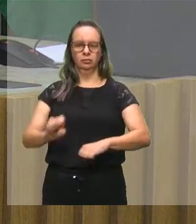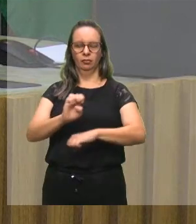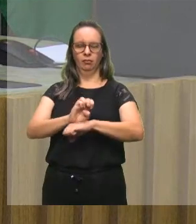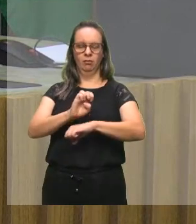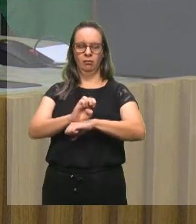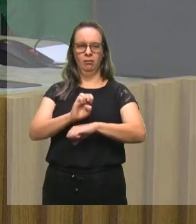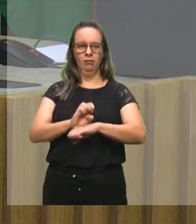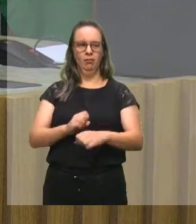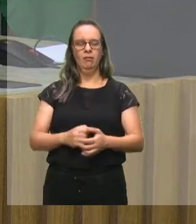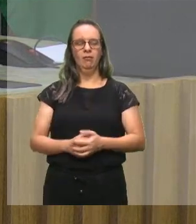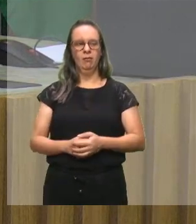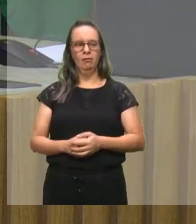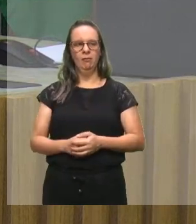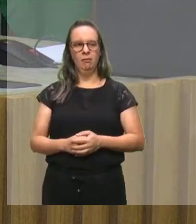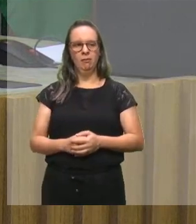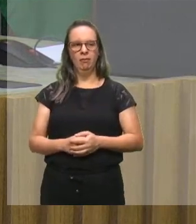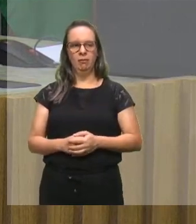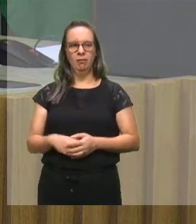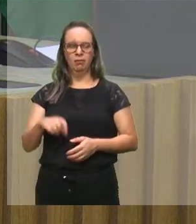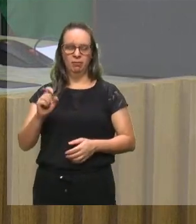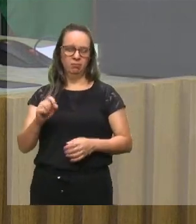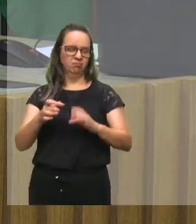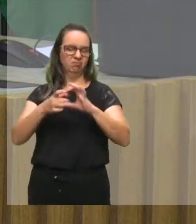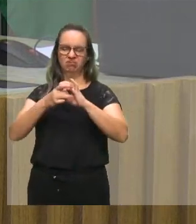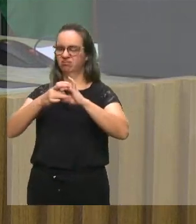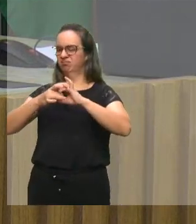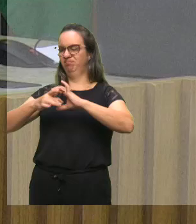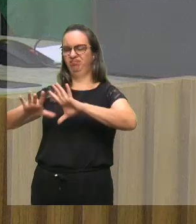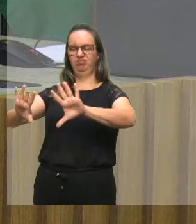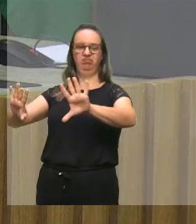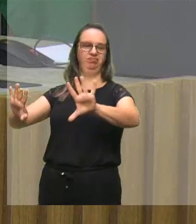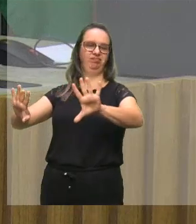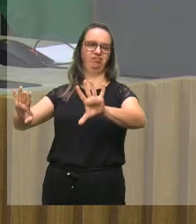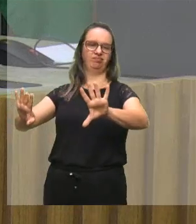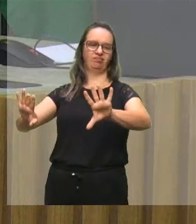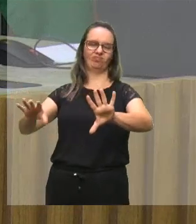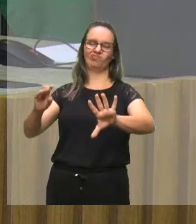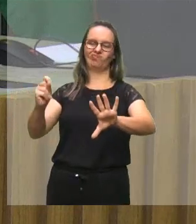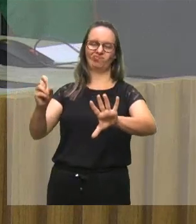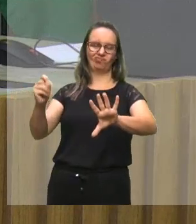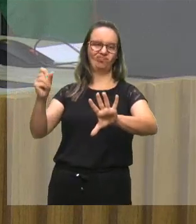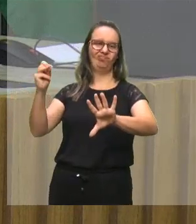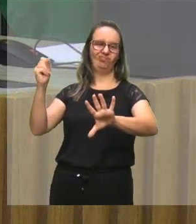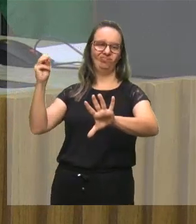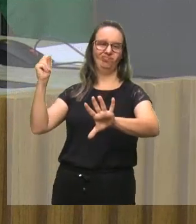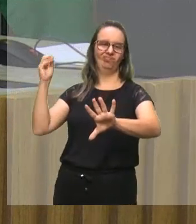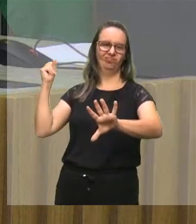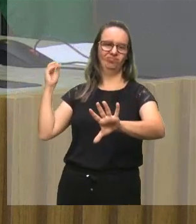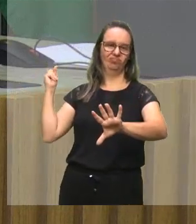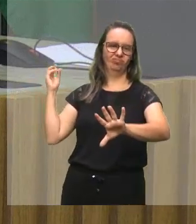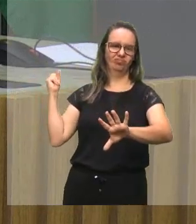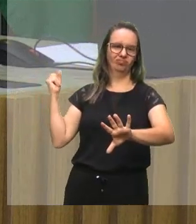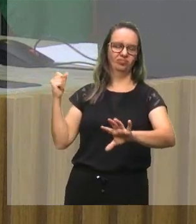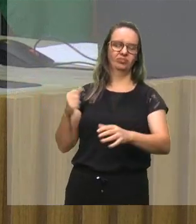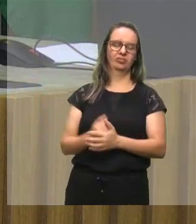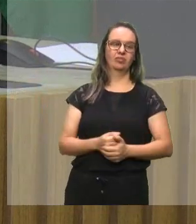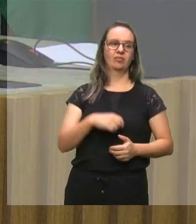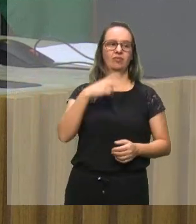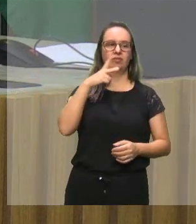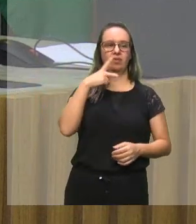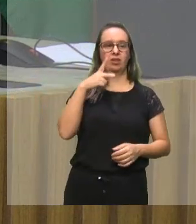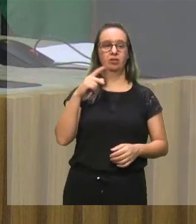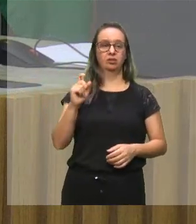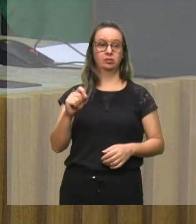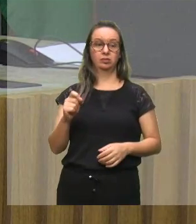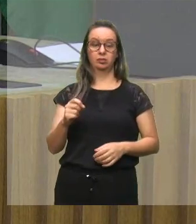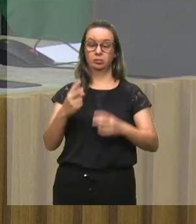vem se abrindo mão, já fazem muitos anos. Gostaria de trazer uma pontuação também no setor